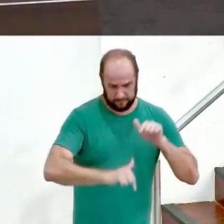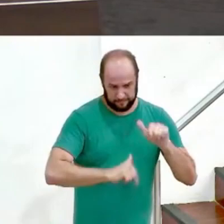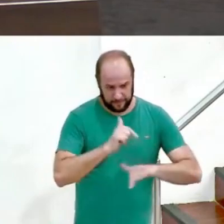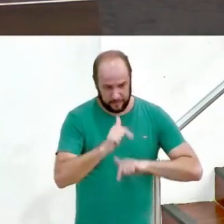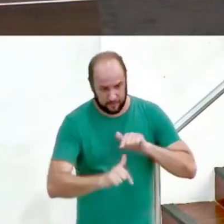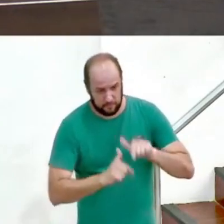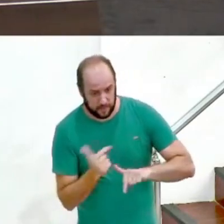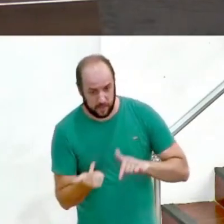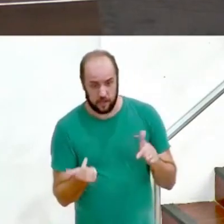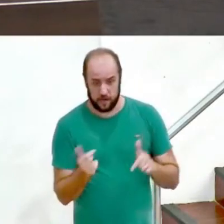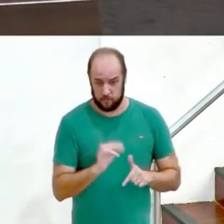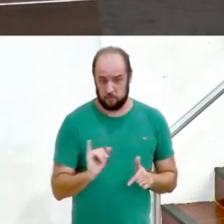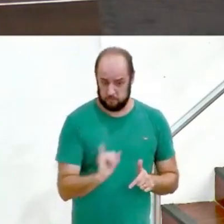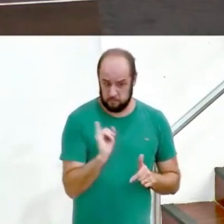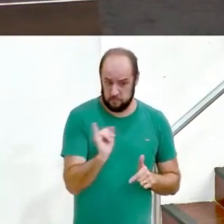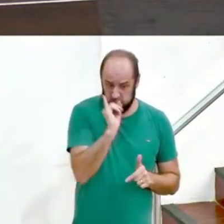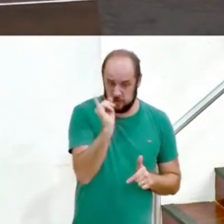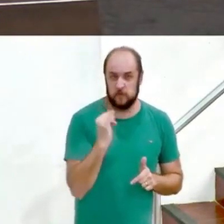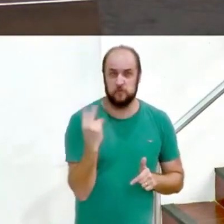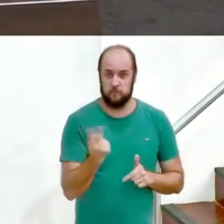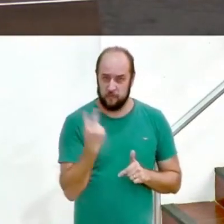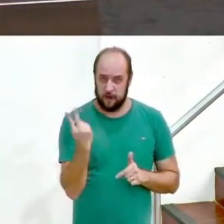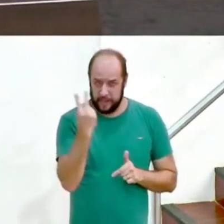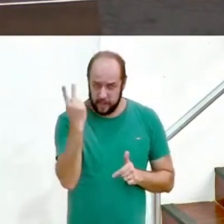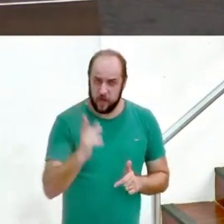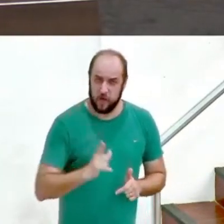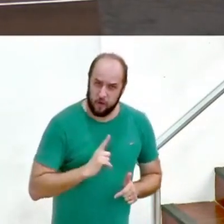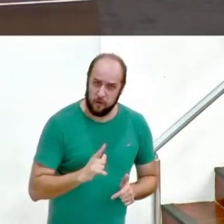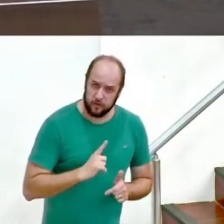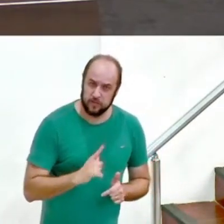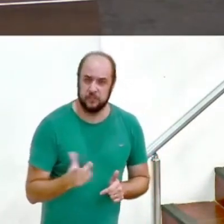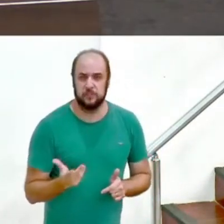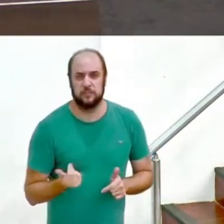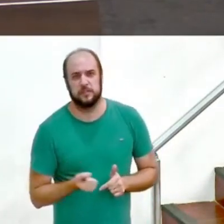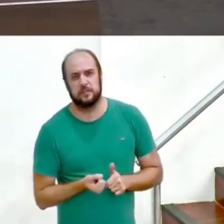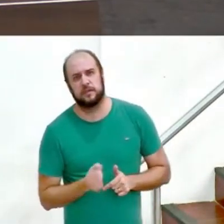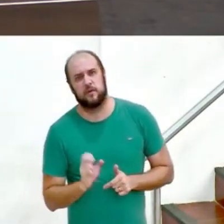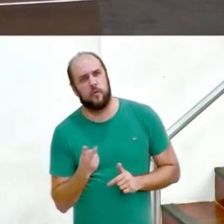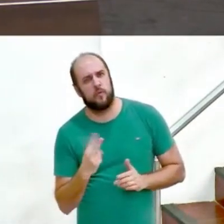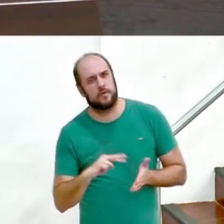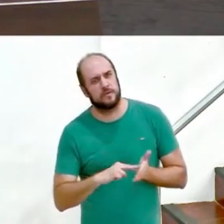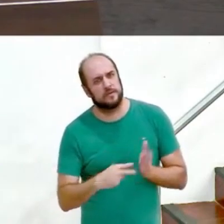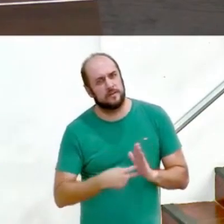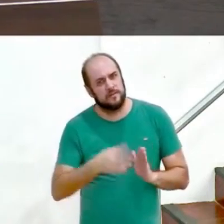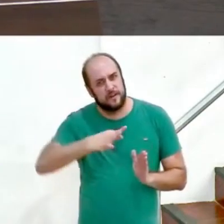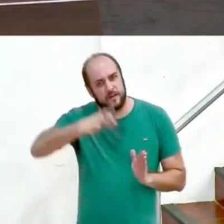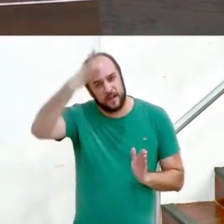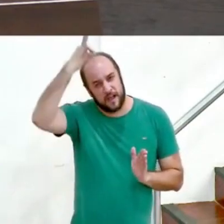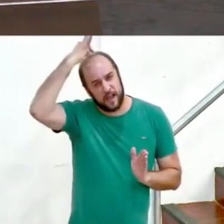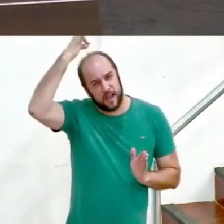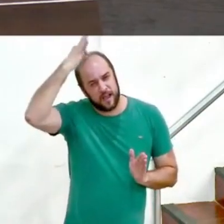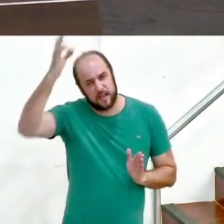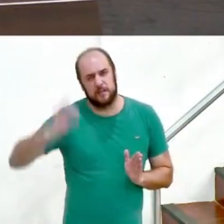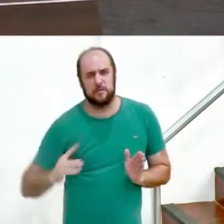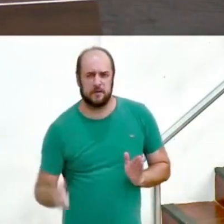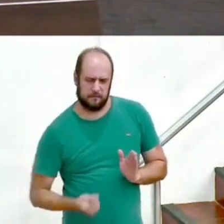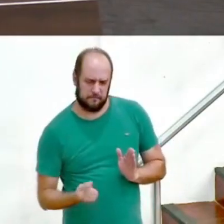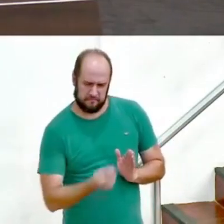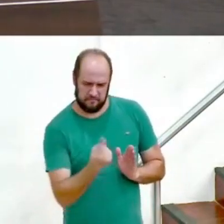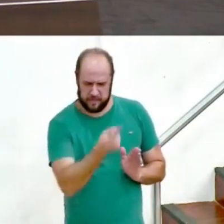era útil, tinha uma validade, ou era carregado de um significado espiritual,